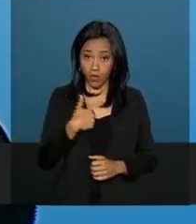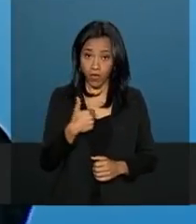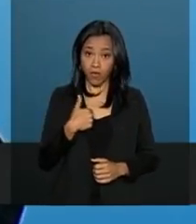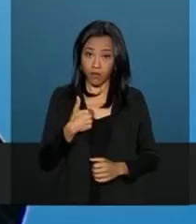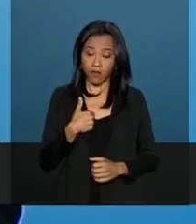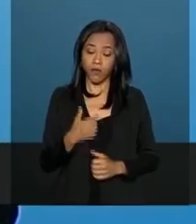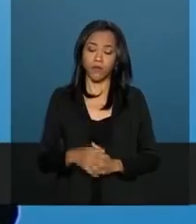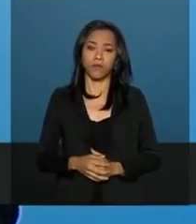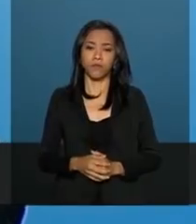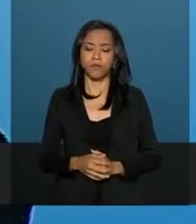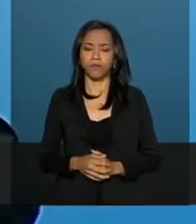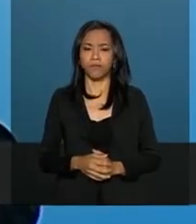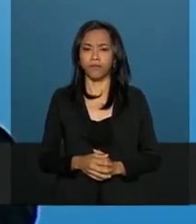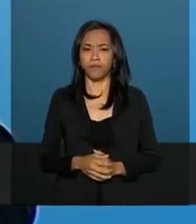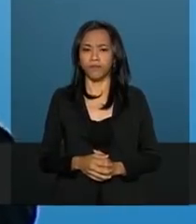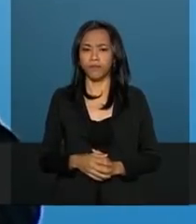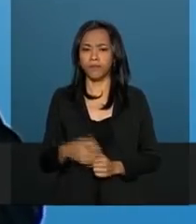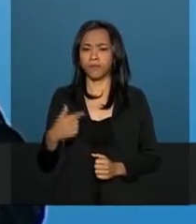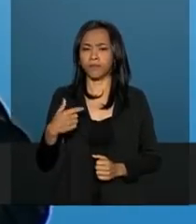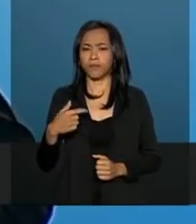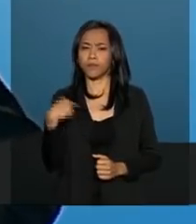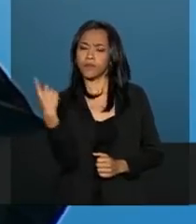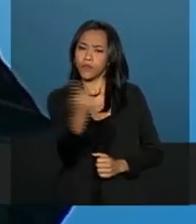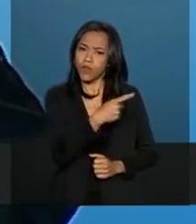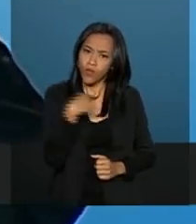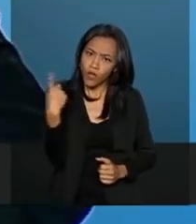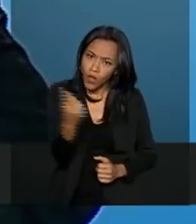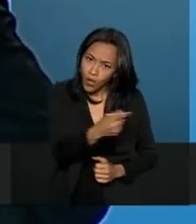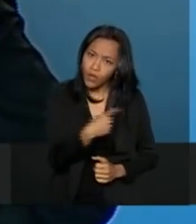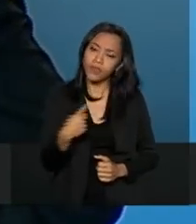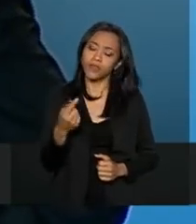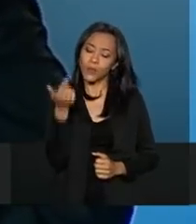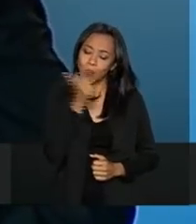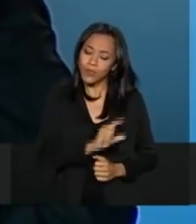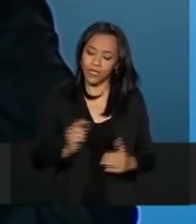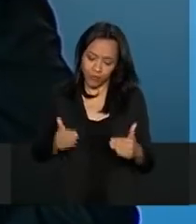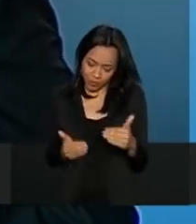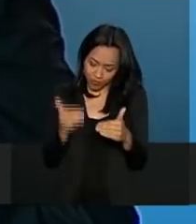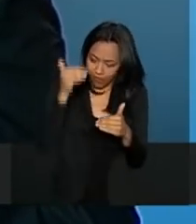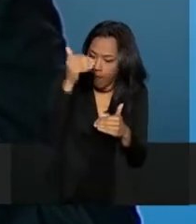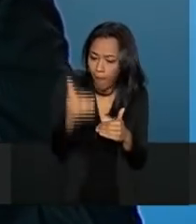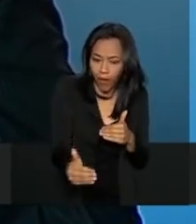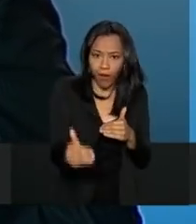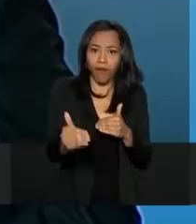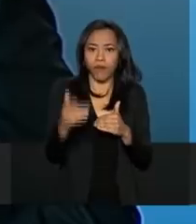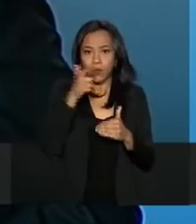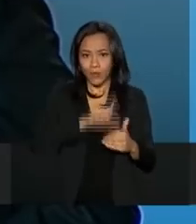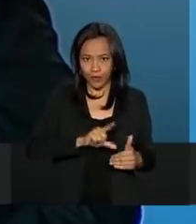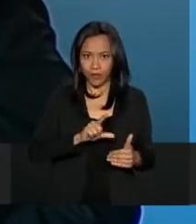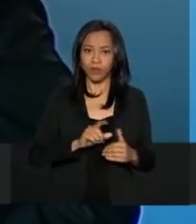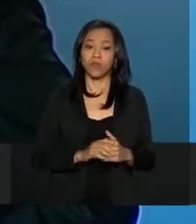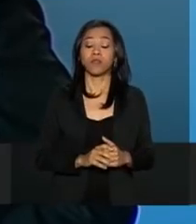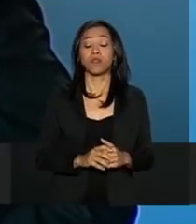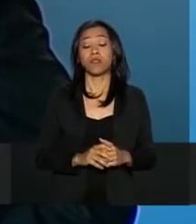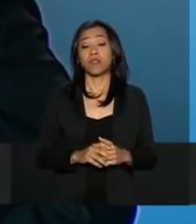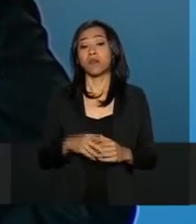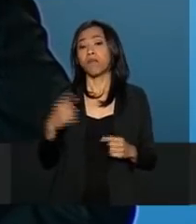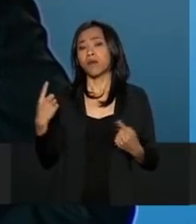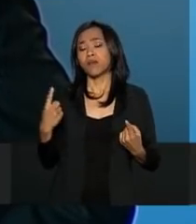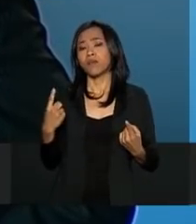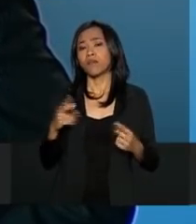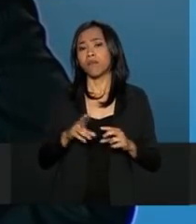primeiro momento, disse, bom, demos realmente um grande passo, mas sequencialmente nós